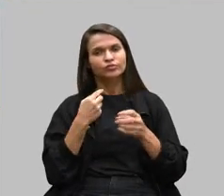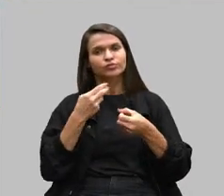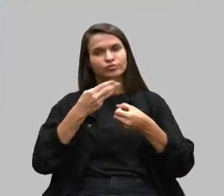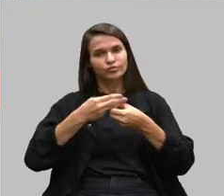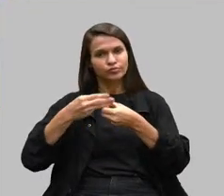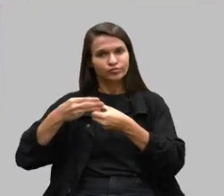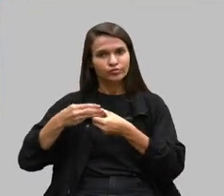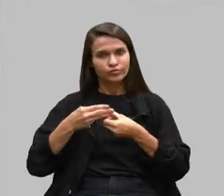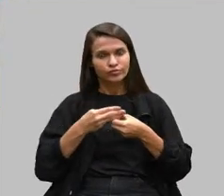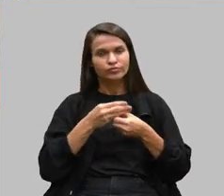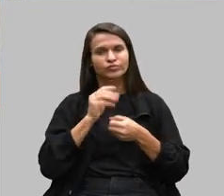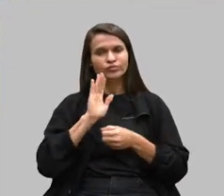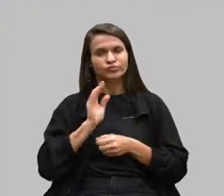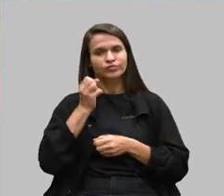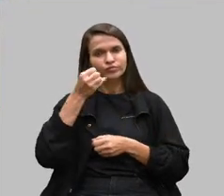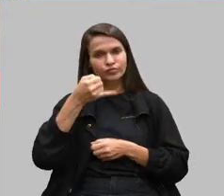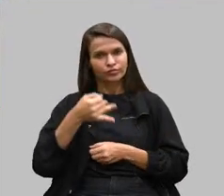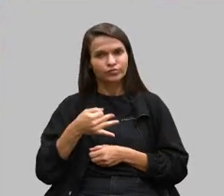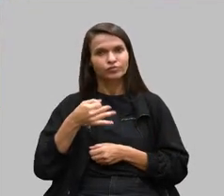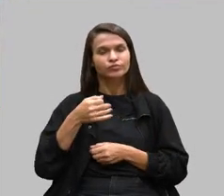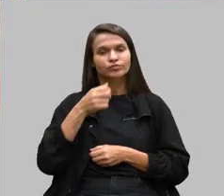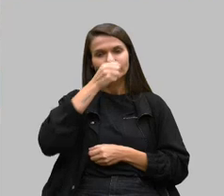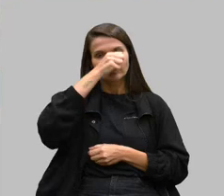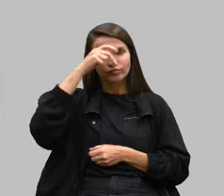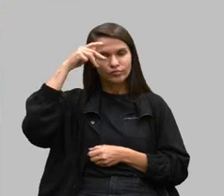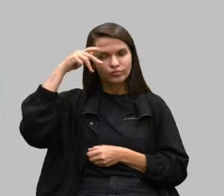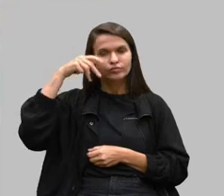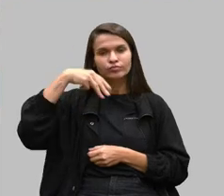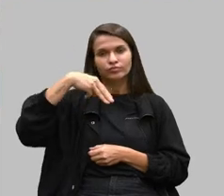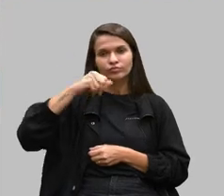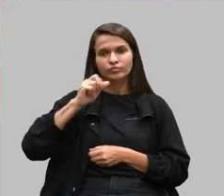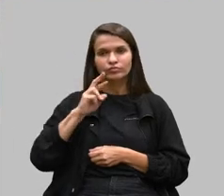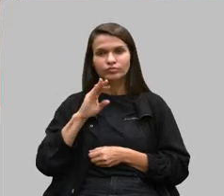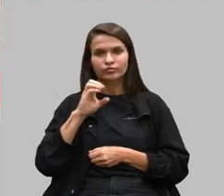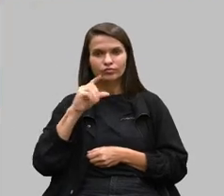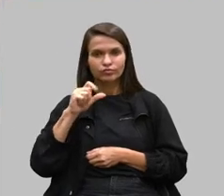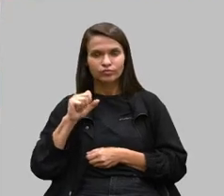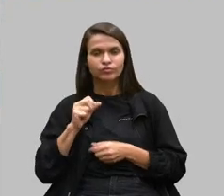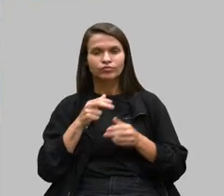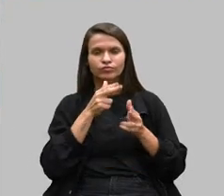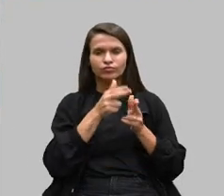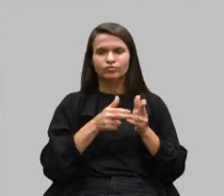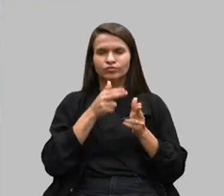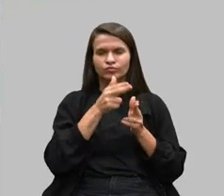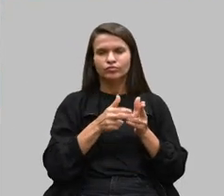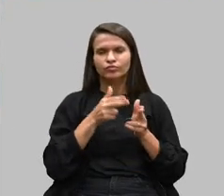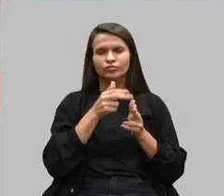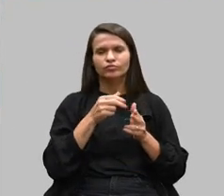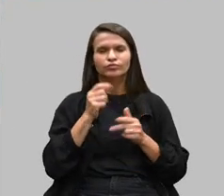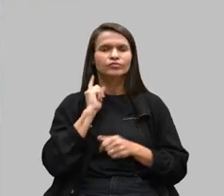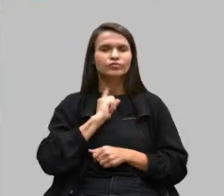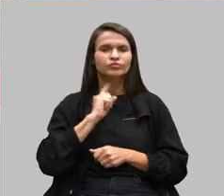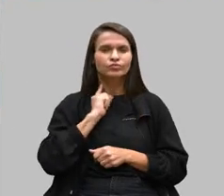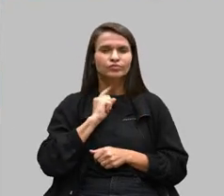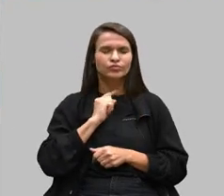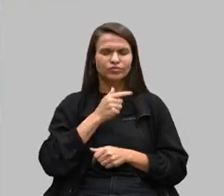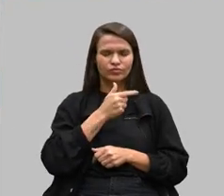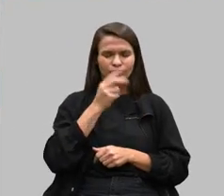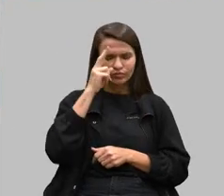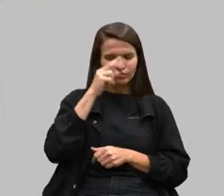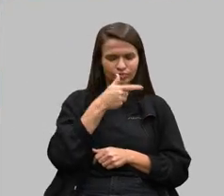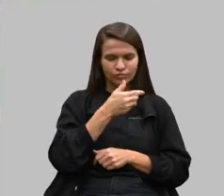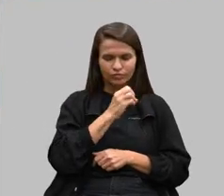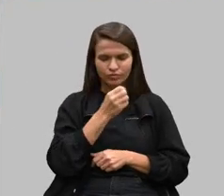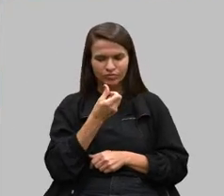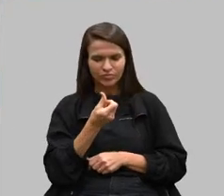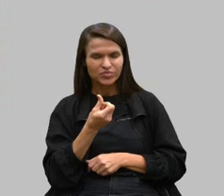bem falado aqui nosso prefeito Marcelo do trem de Minas eu lembro em 2006 era pauta e até hoje né e até hoje